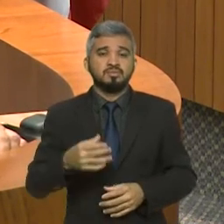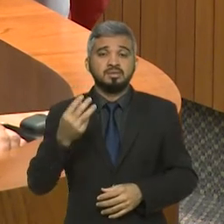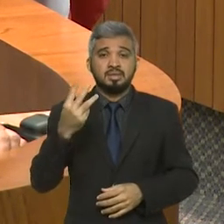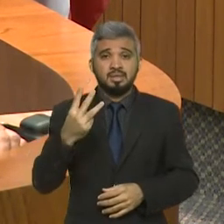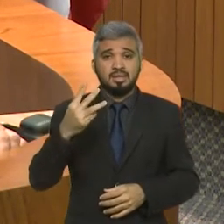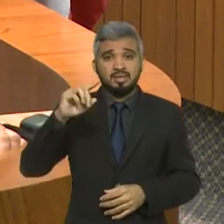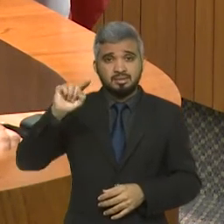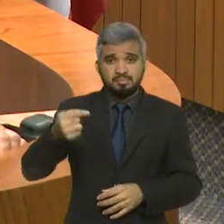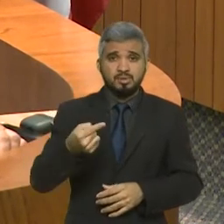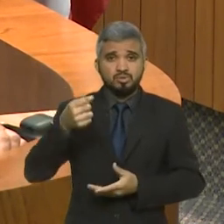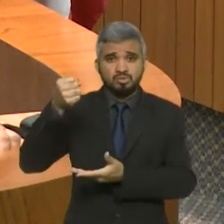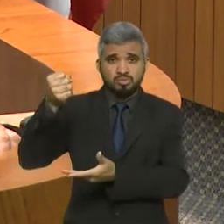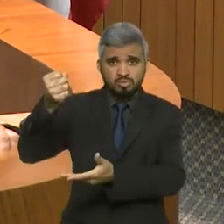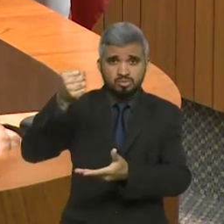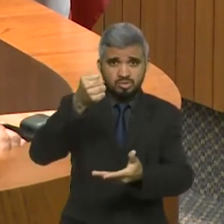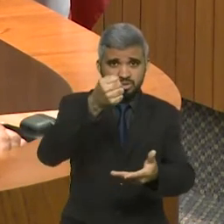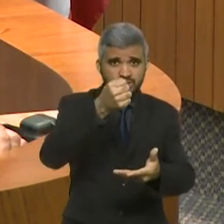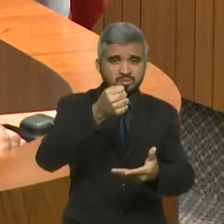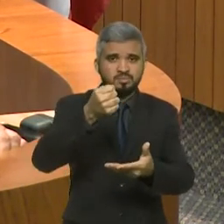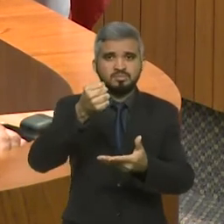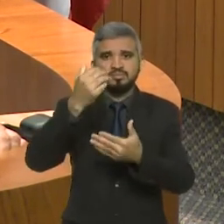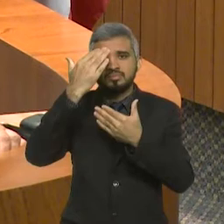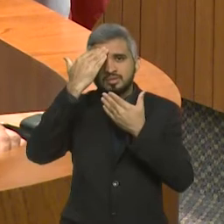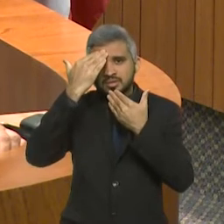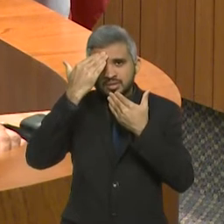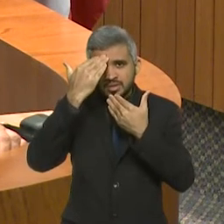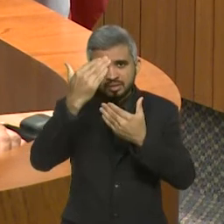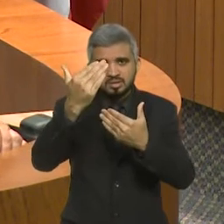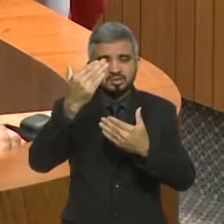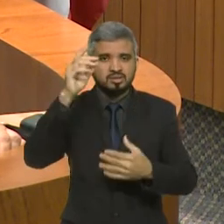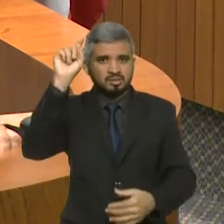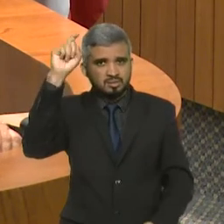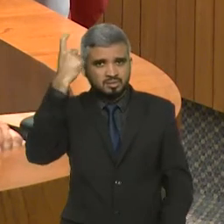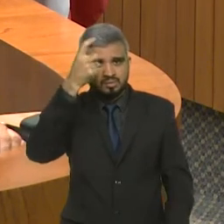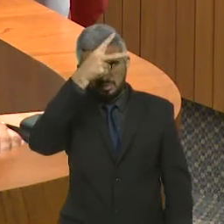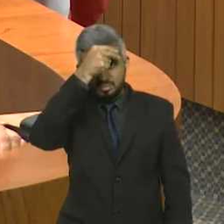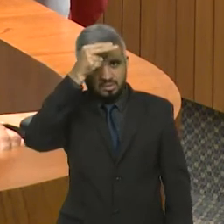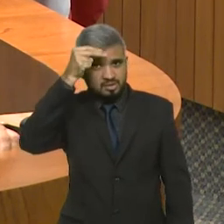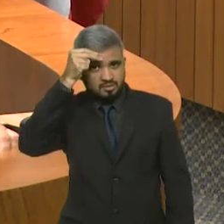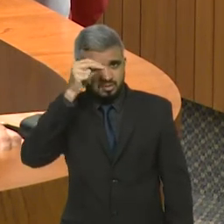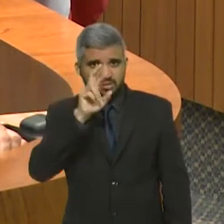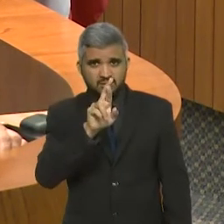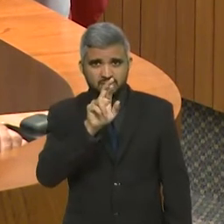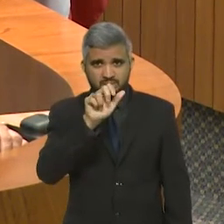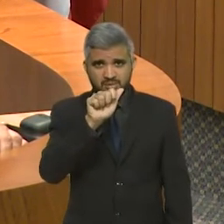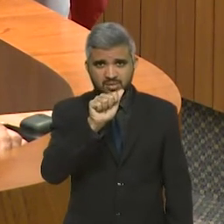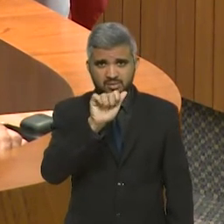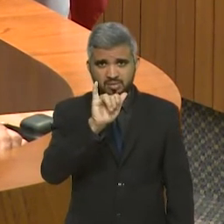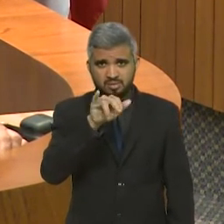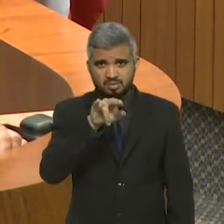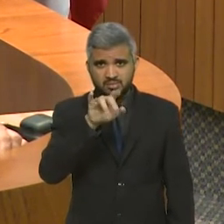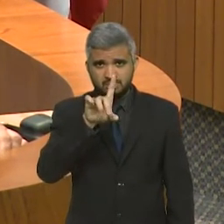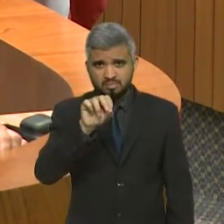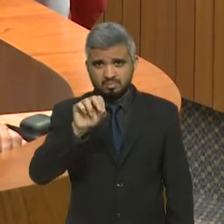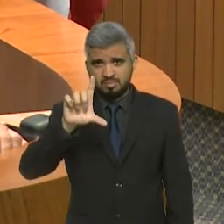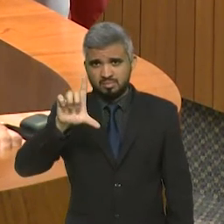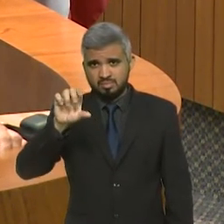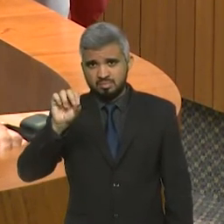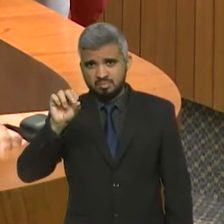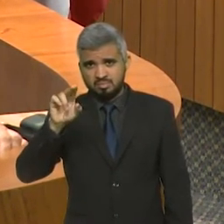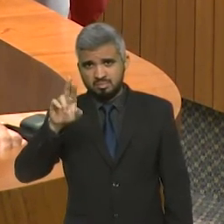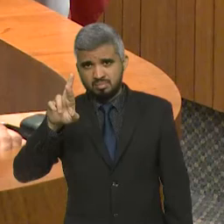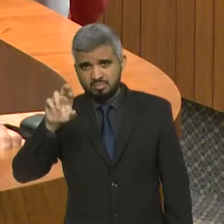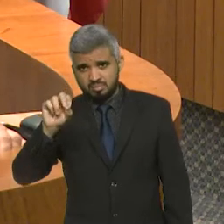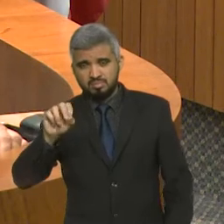o ex-prefeito, ex-deputado Raimundo Louro, que esteve presente, organizando, agradecer a Catiane